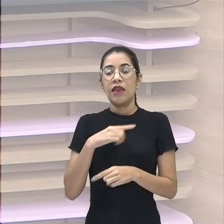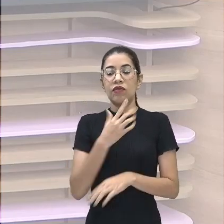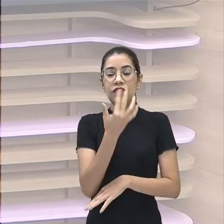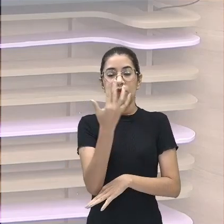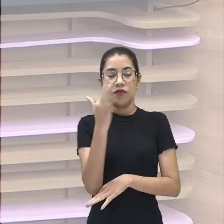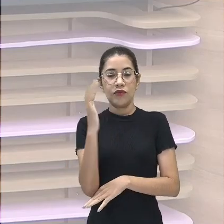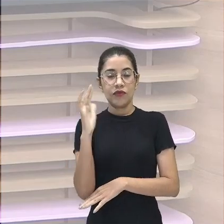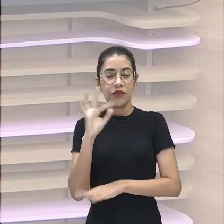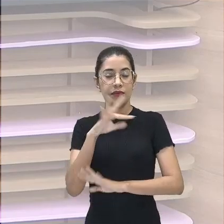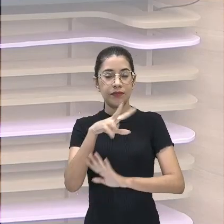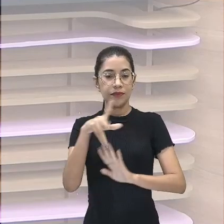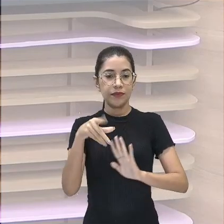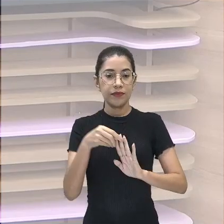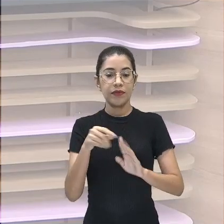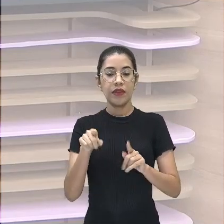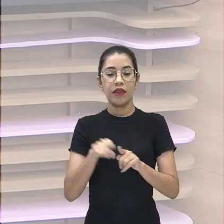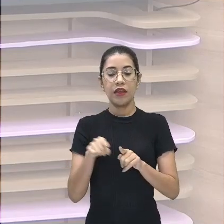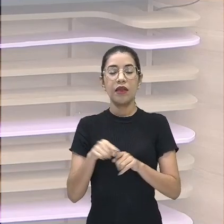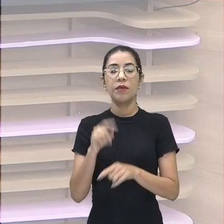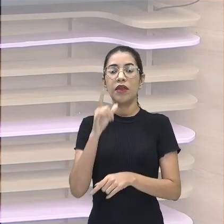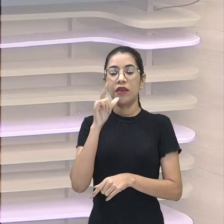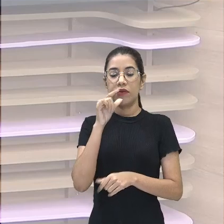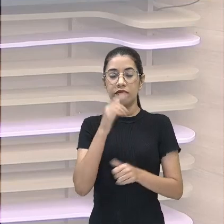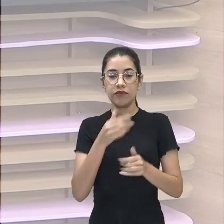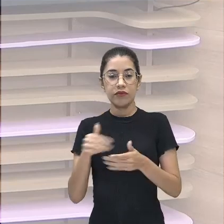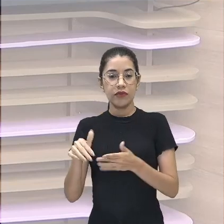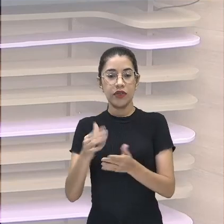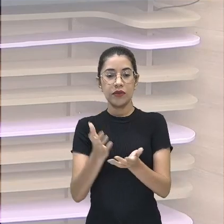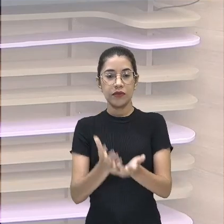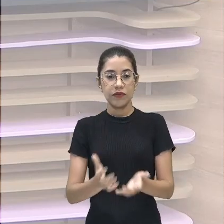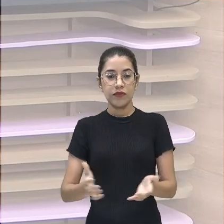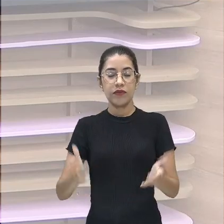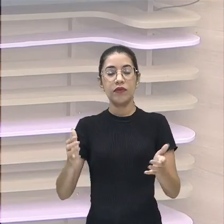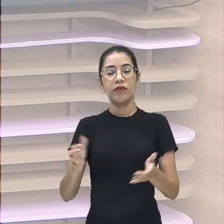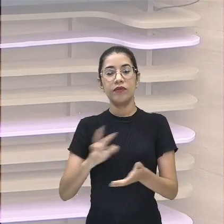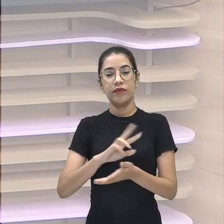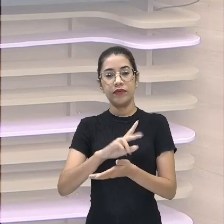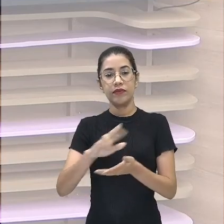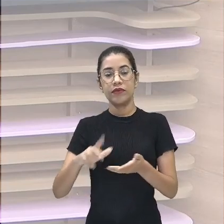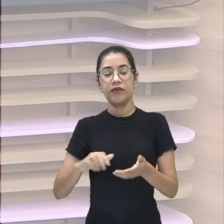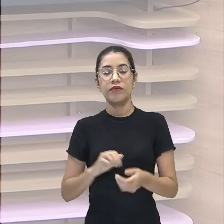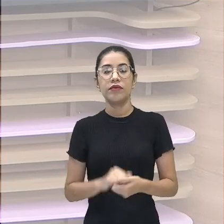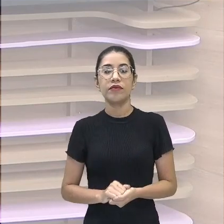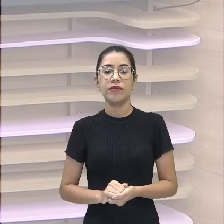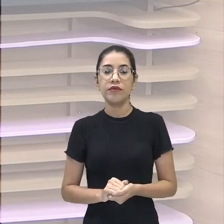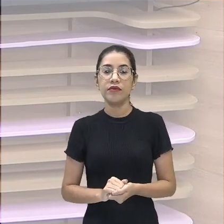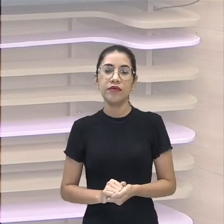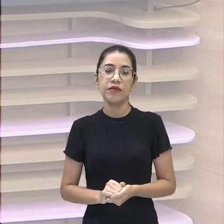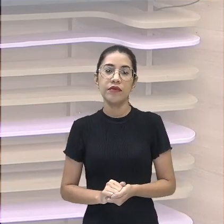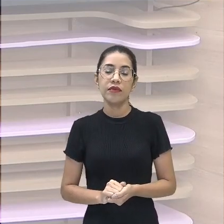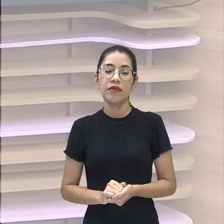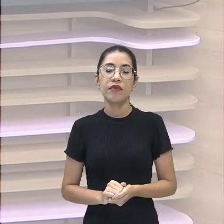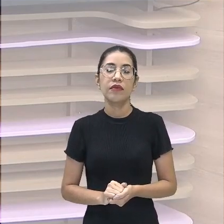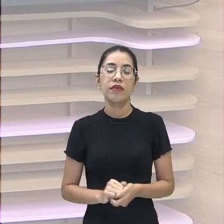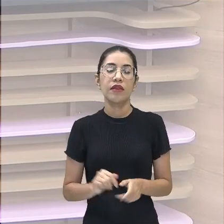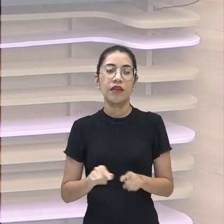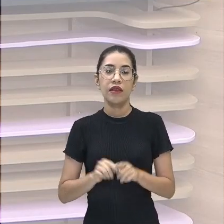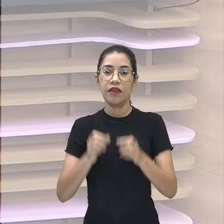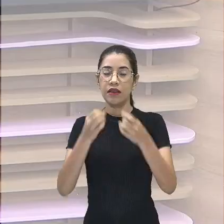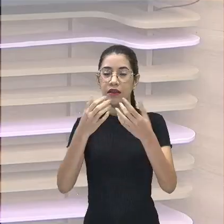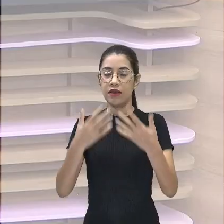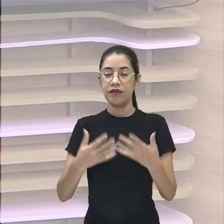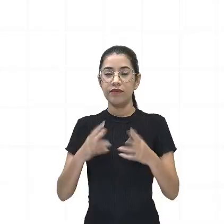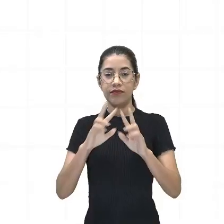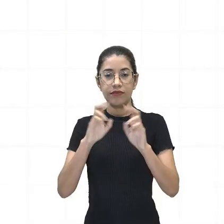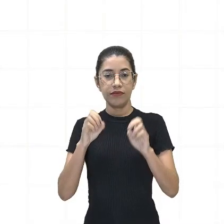floresta amazônica, dos rios da bacia amazônica. Então, falando um pouco mais sobre a vegetação